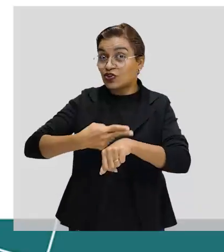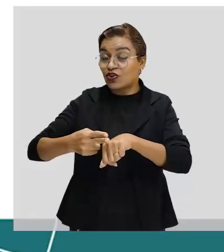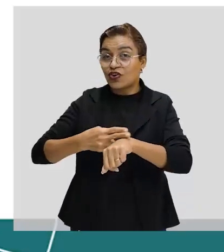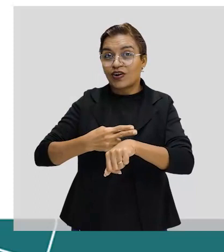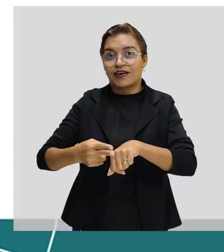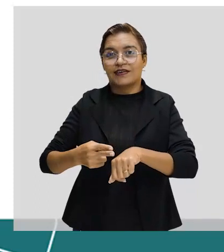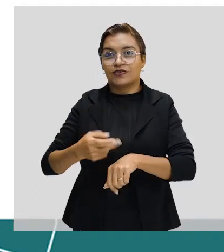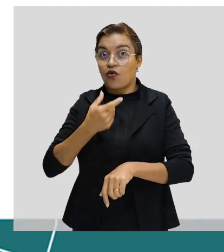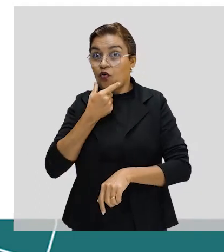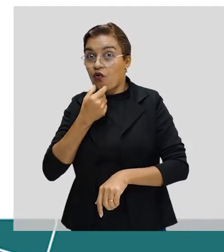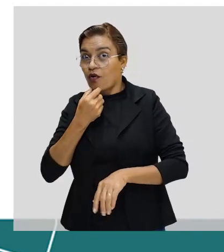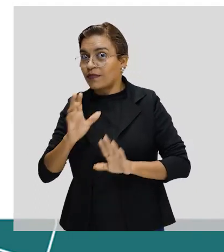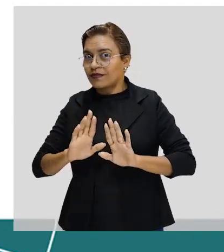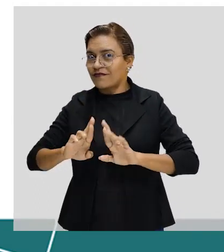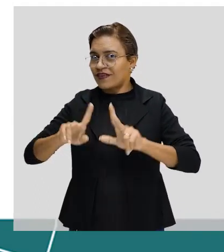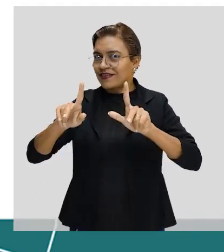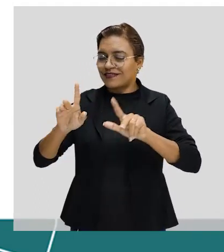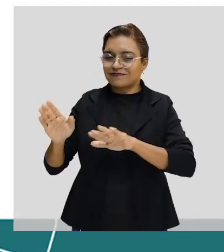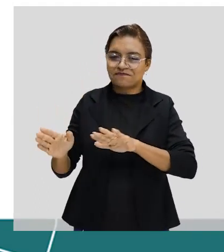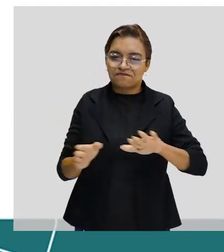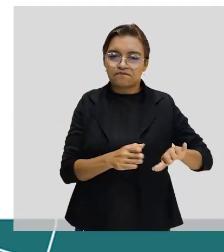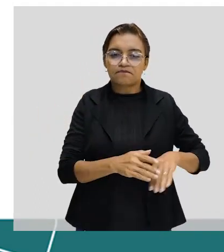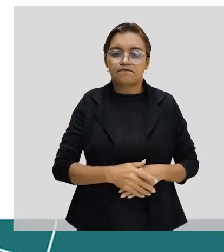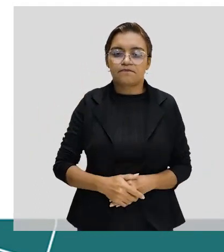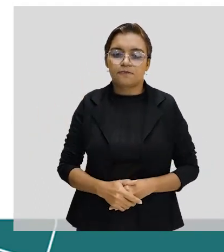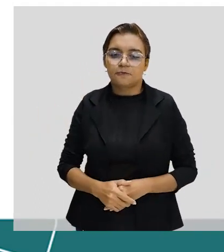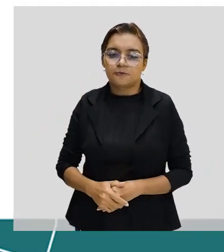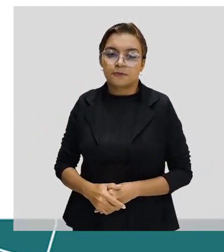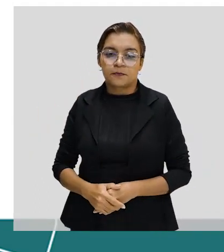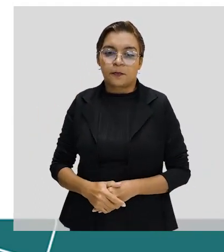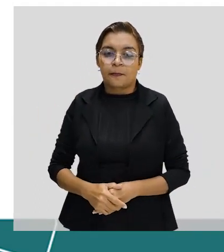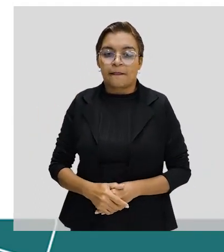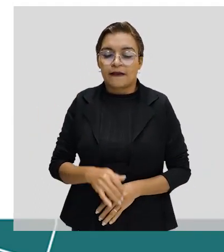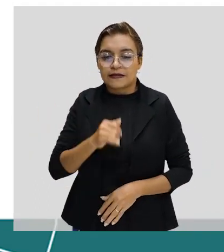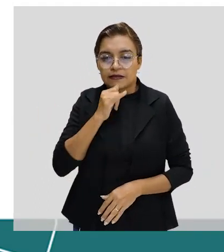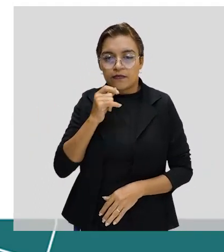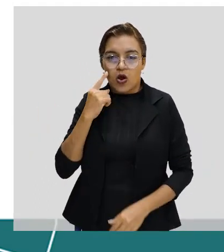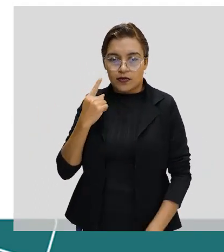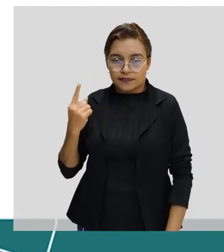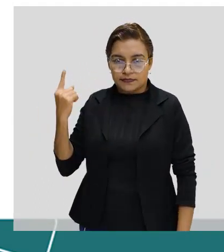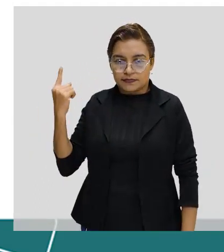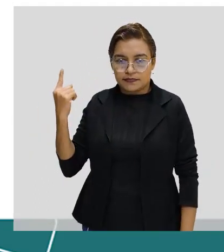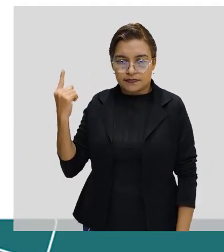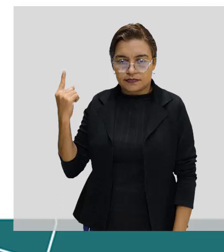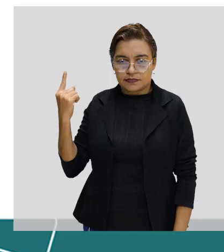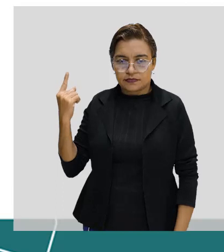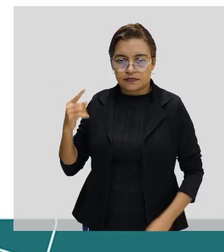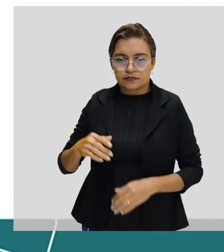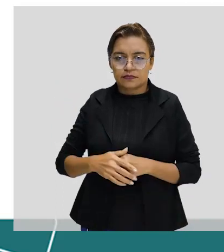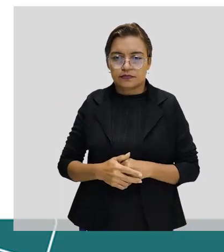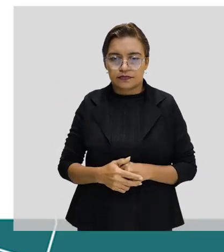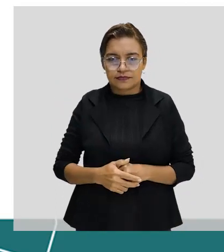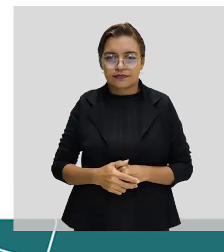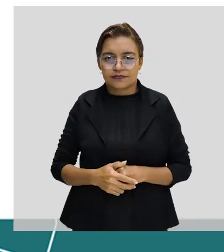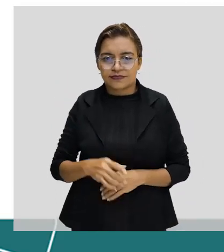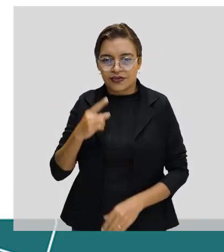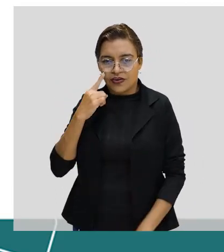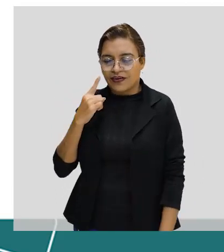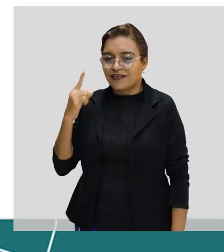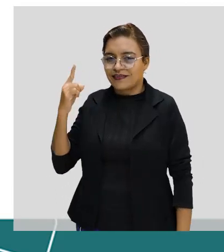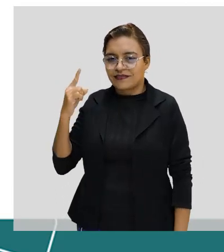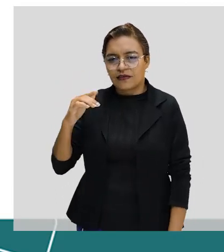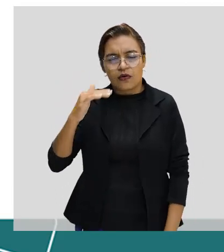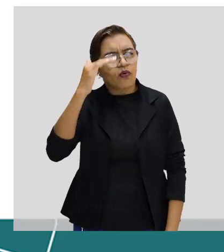Outra, bem atual essa, né, turma? Não podia ser mais atual, né? Essa charge que diz assim, tá olhando o quê, mano?